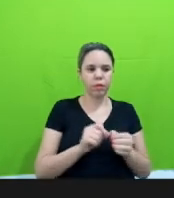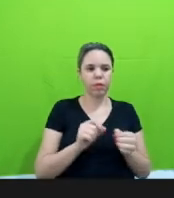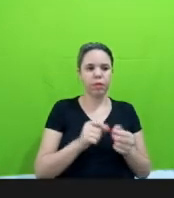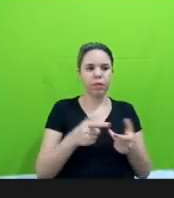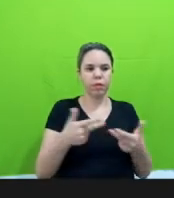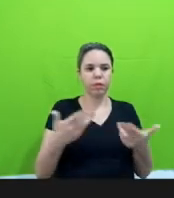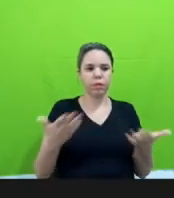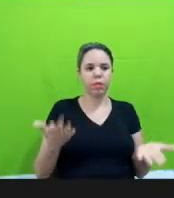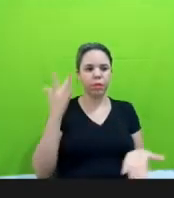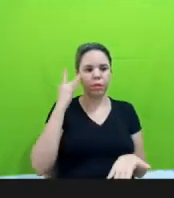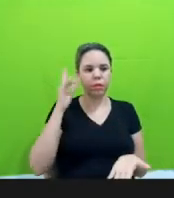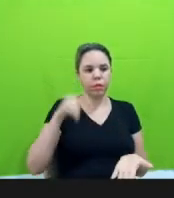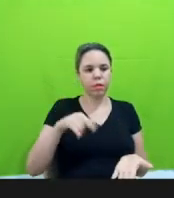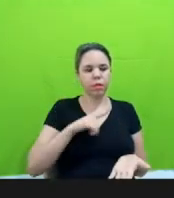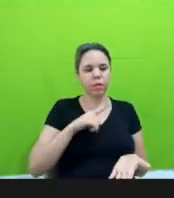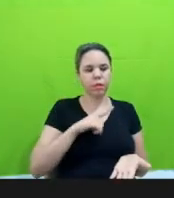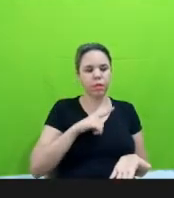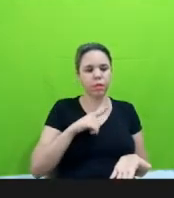eu acho que a gente tem que